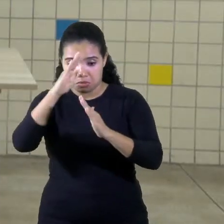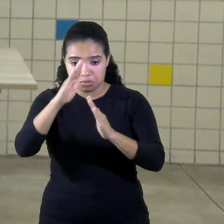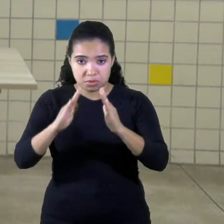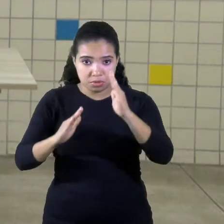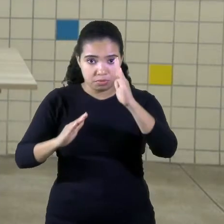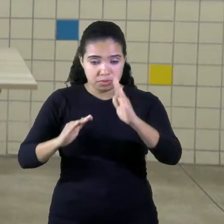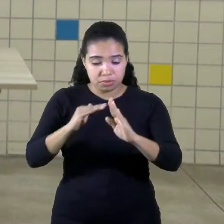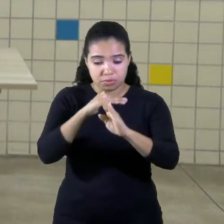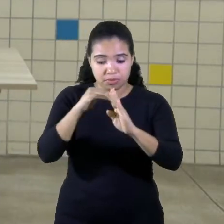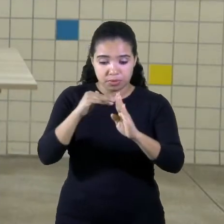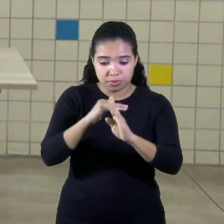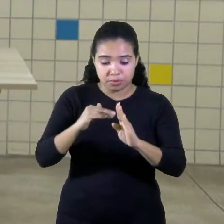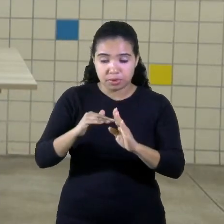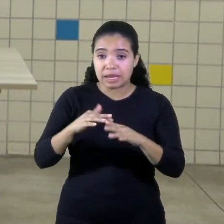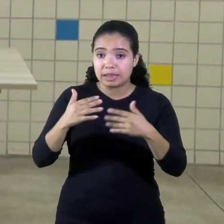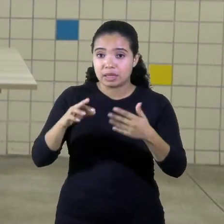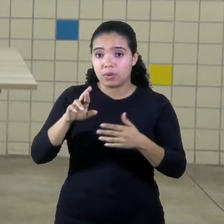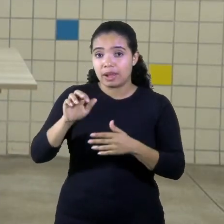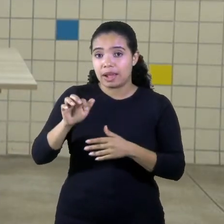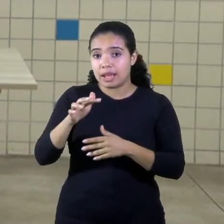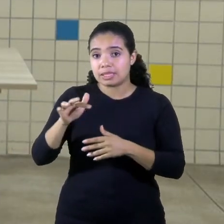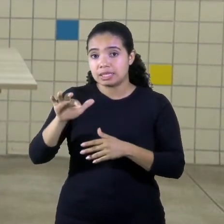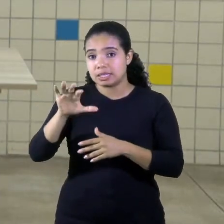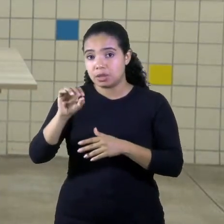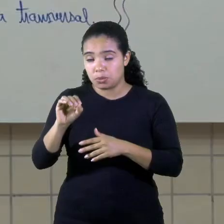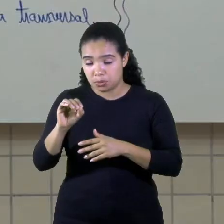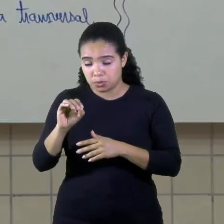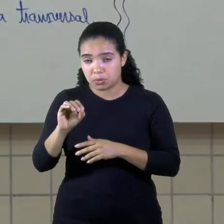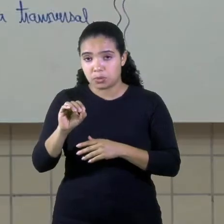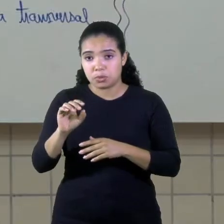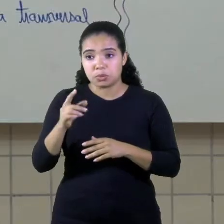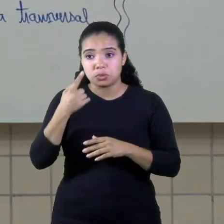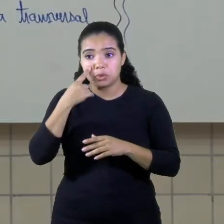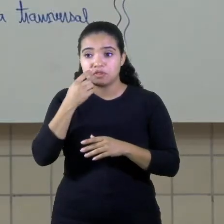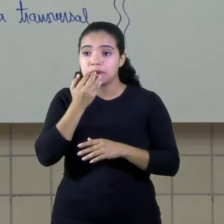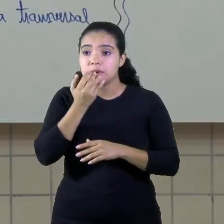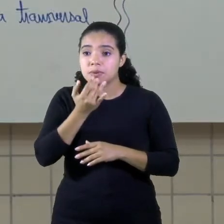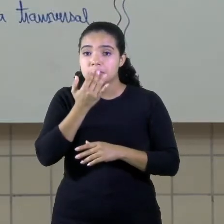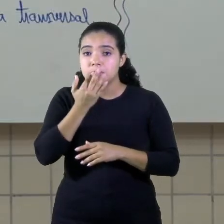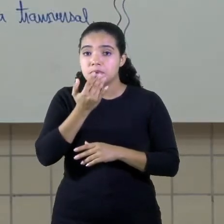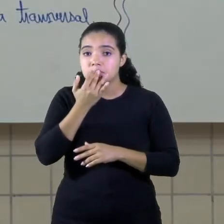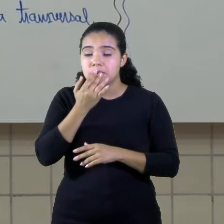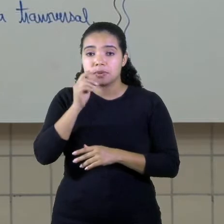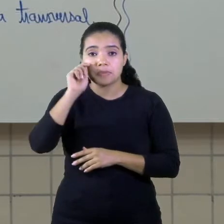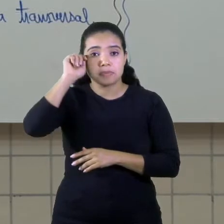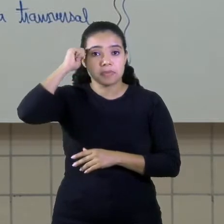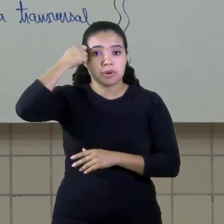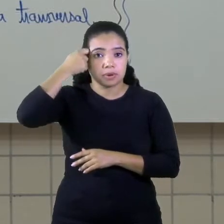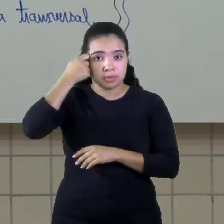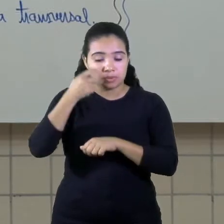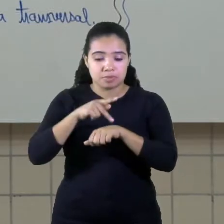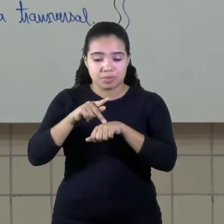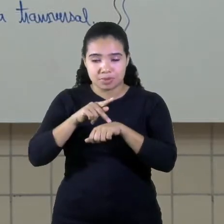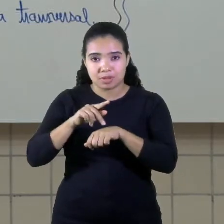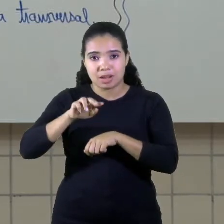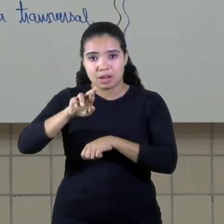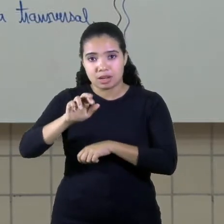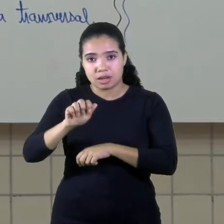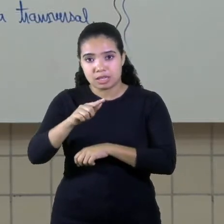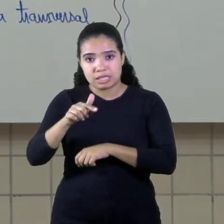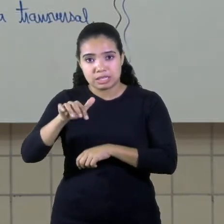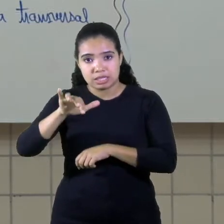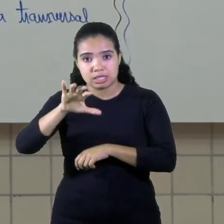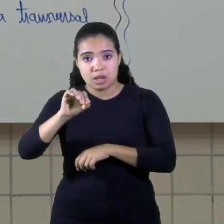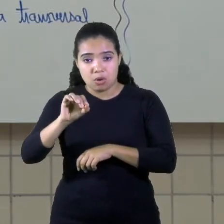Então, a razão. Percebam que eu coloquei de propósito em outra cor a palavra razão, para lembrar a vocês que razão